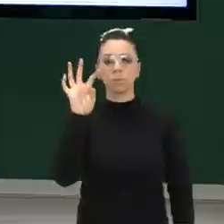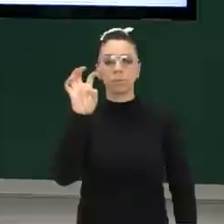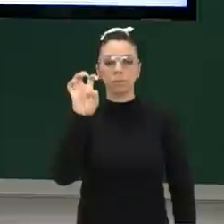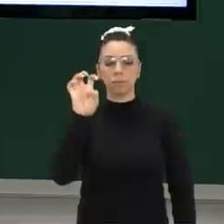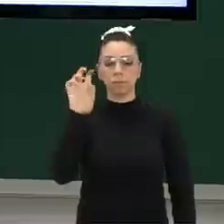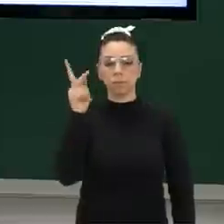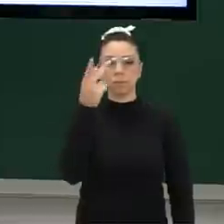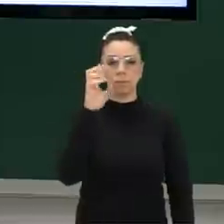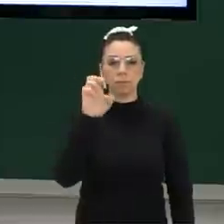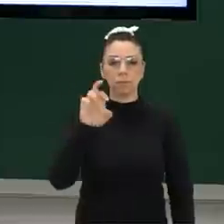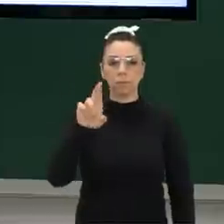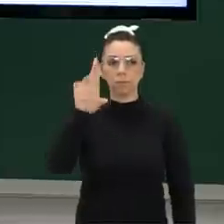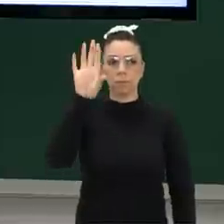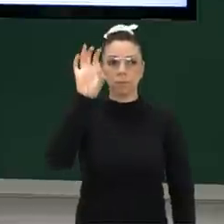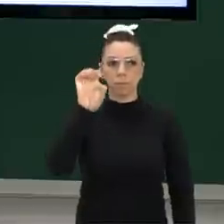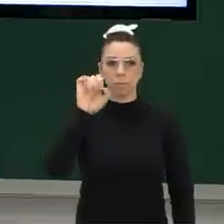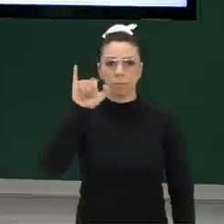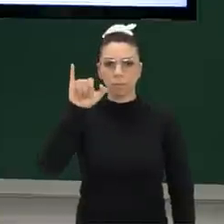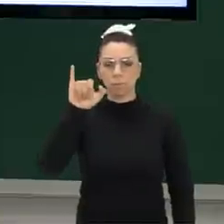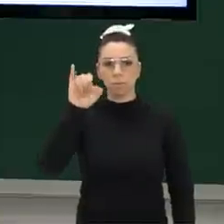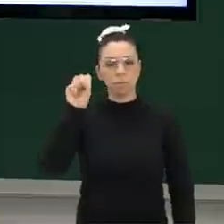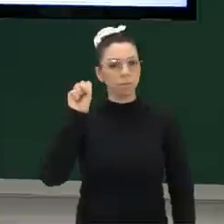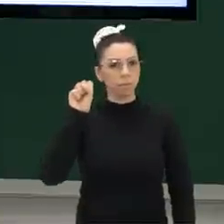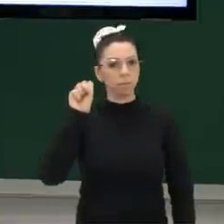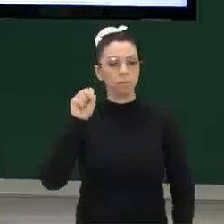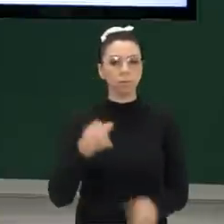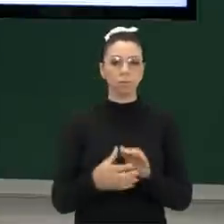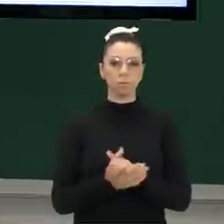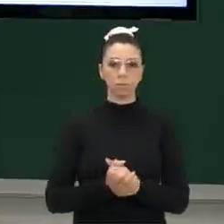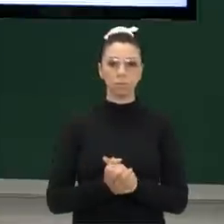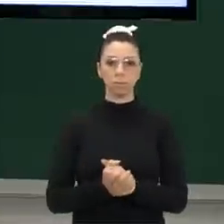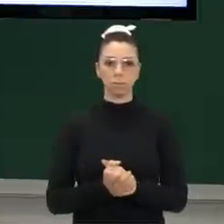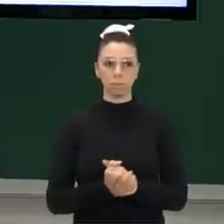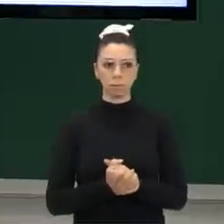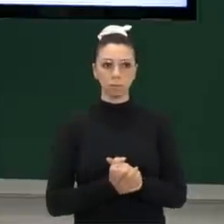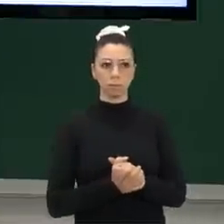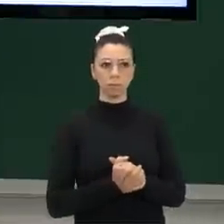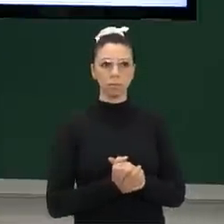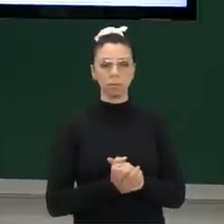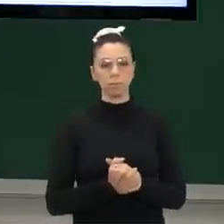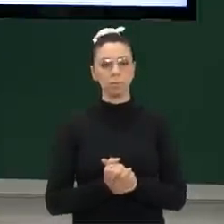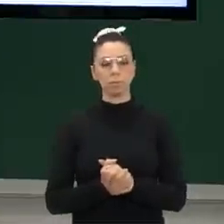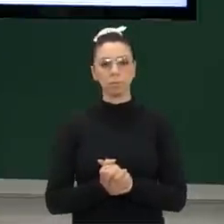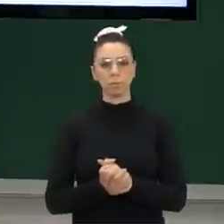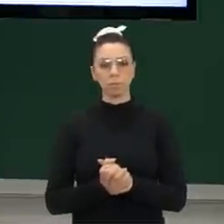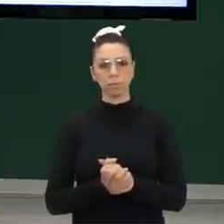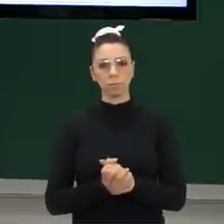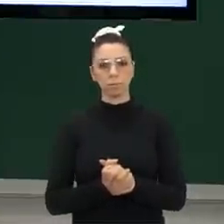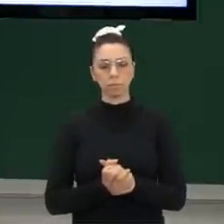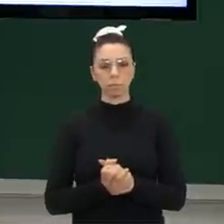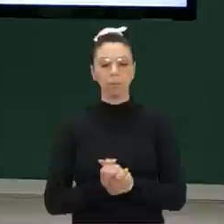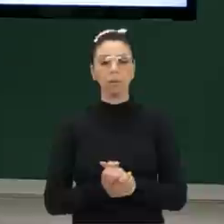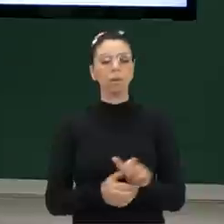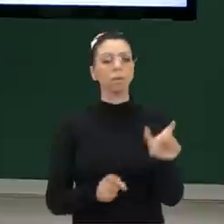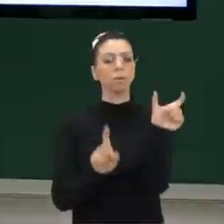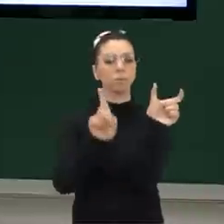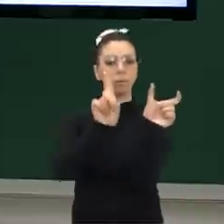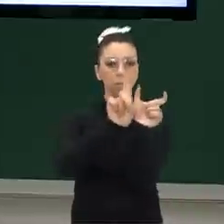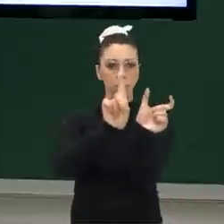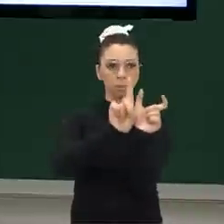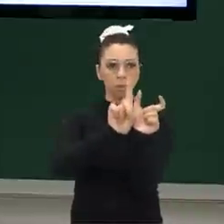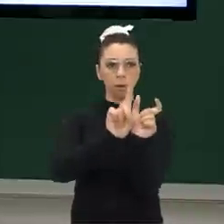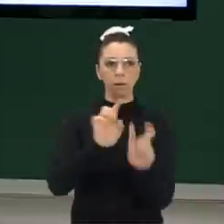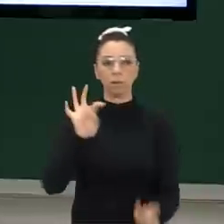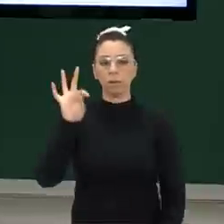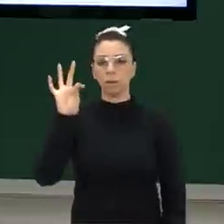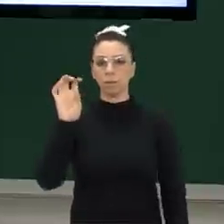significado para isso? There is, forma no singular. There are é a nossa forma de escrever